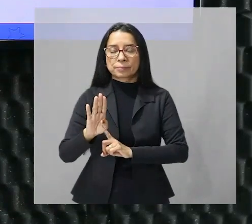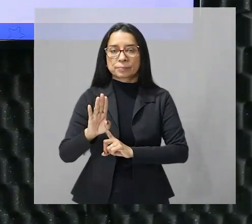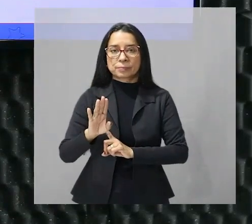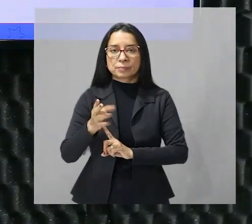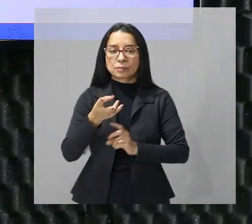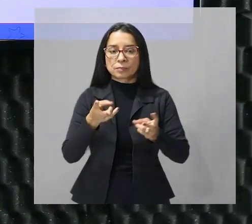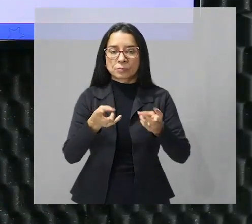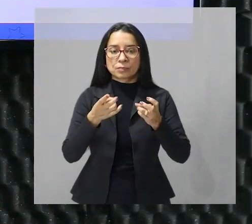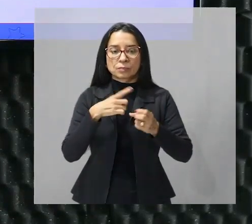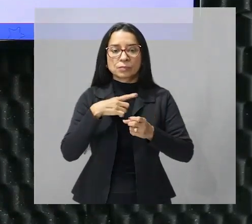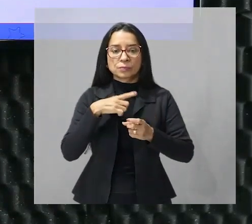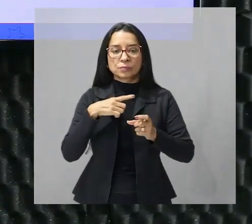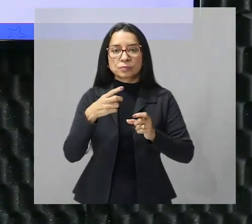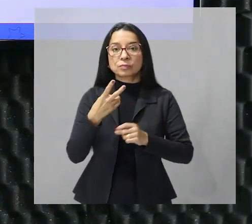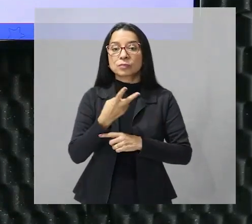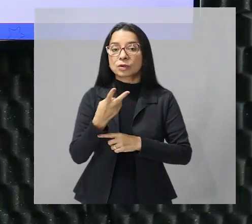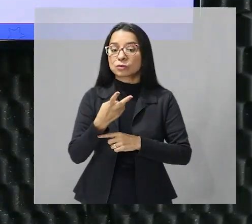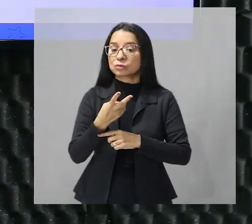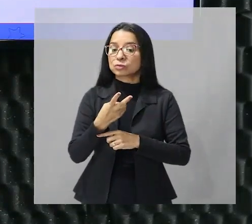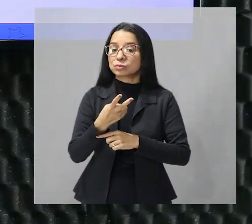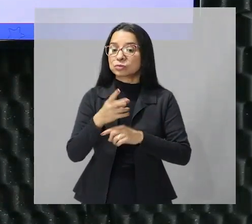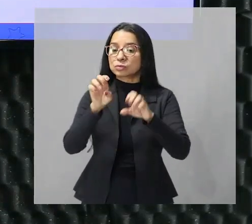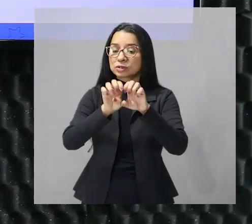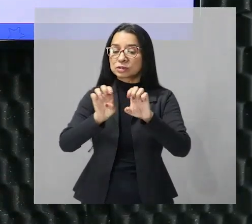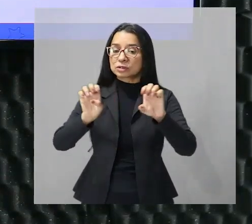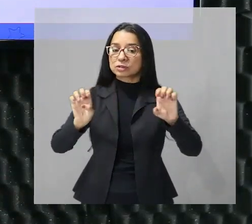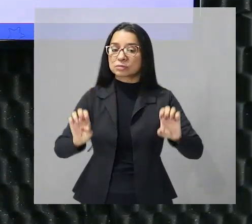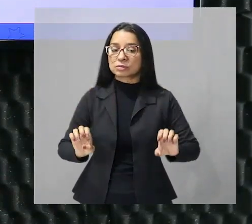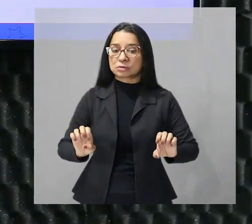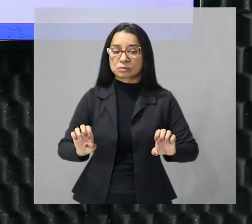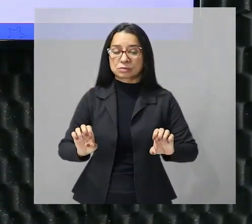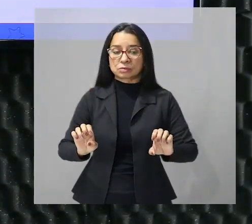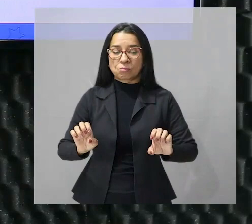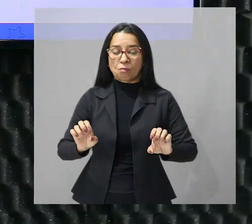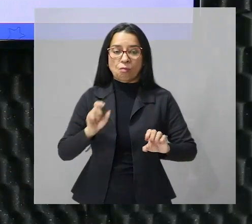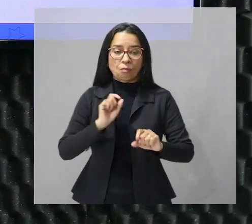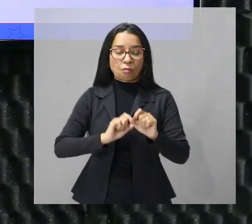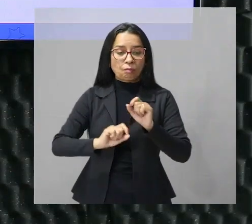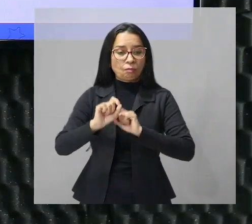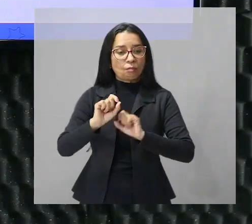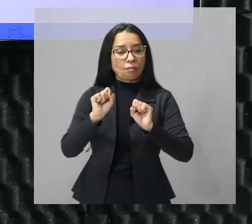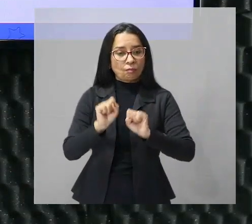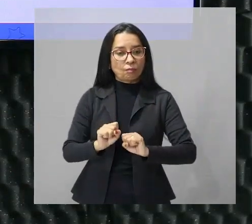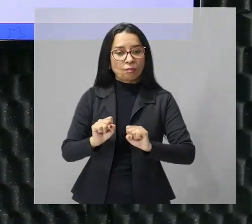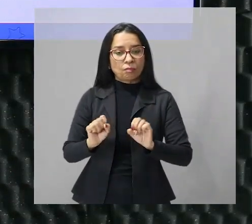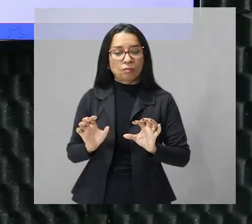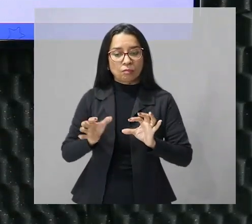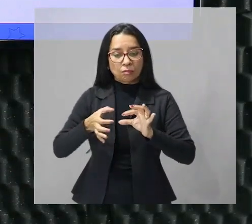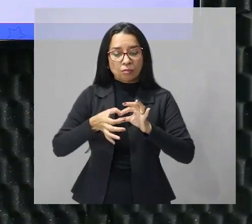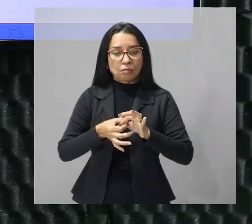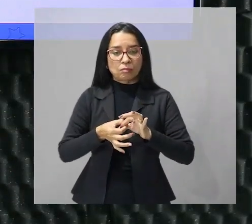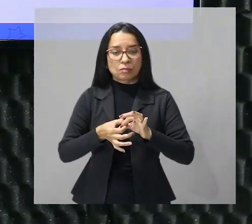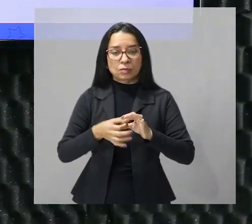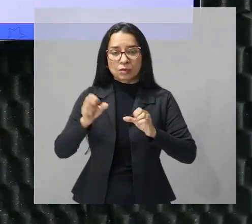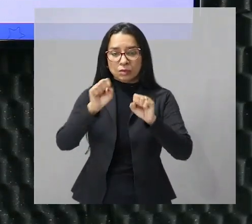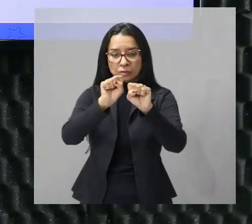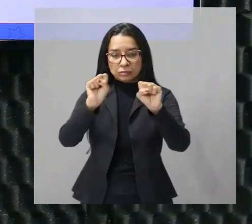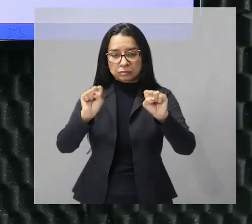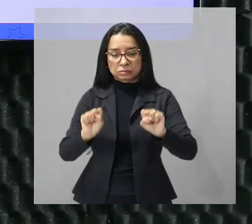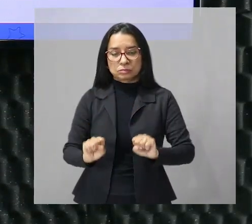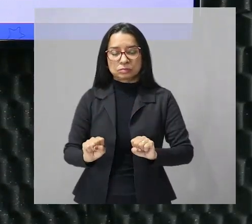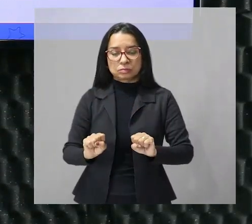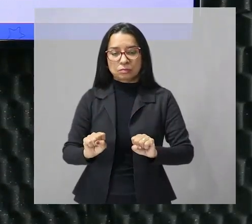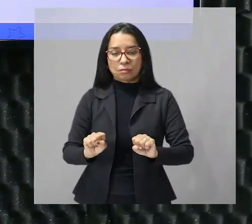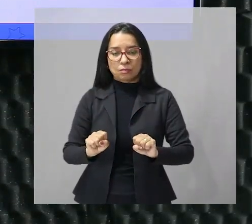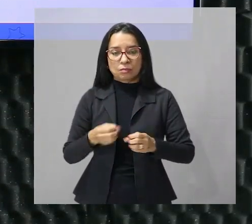Perceba que agora nós temos duas expressões. Essas expressões, né, nós podemos uni-las em um sistema. E,